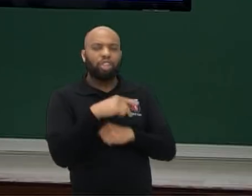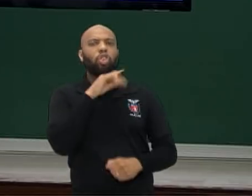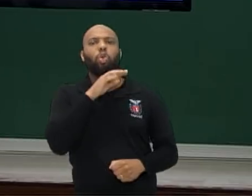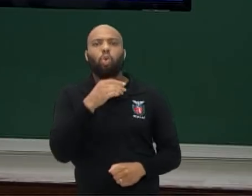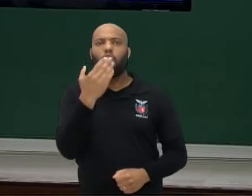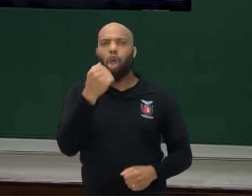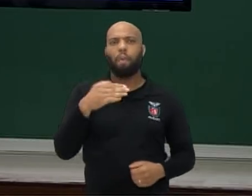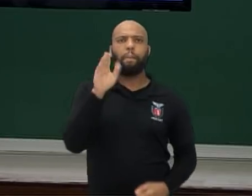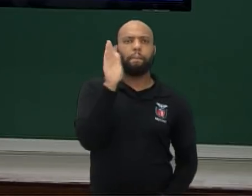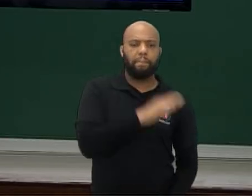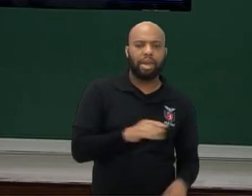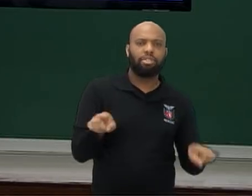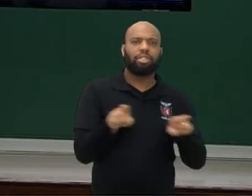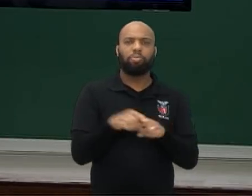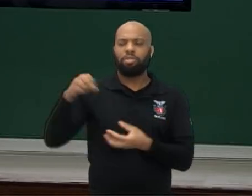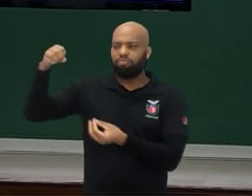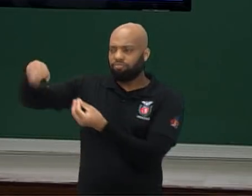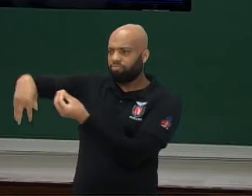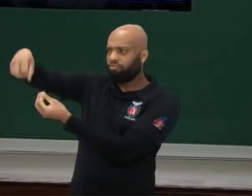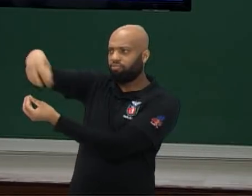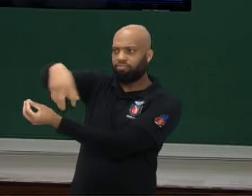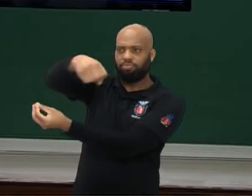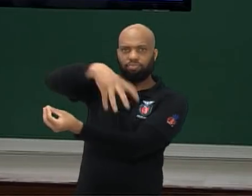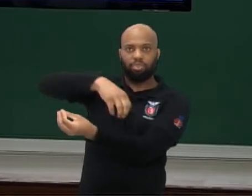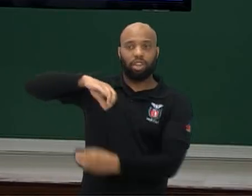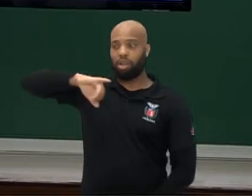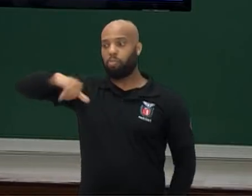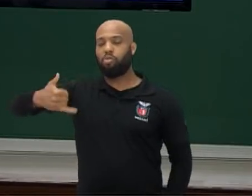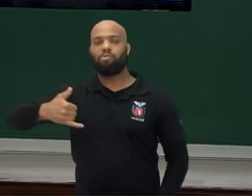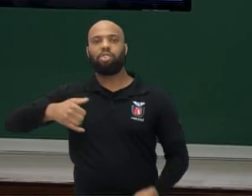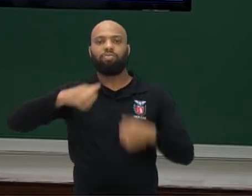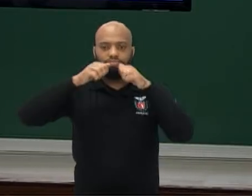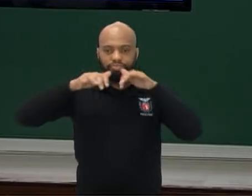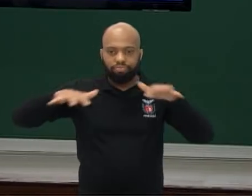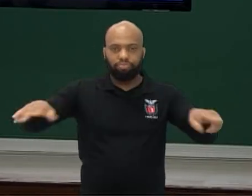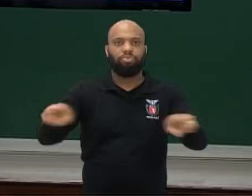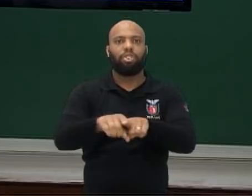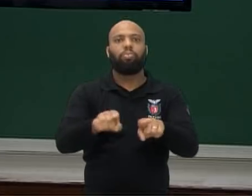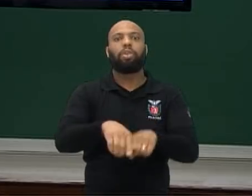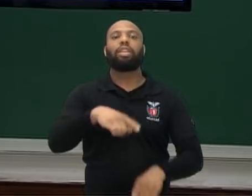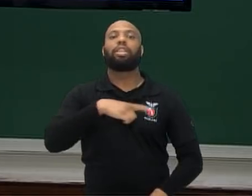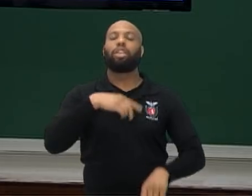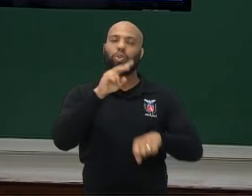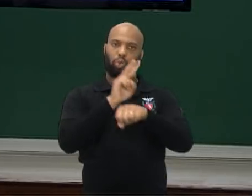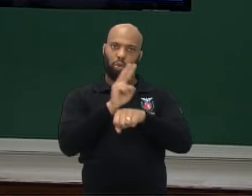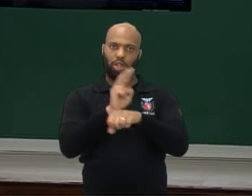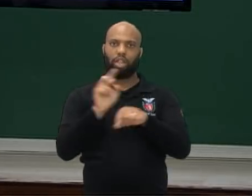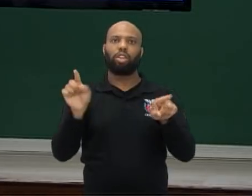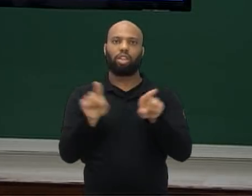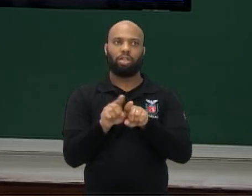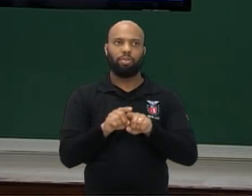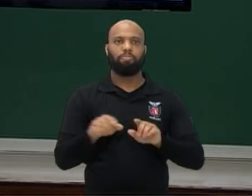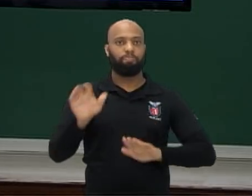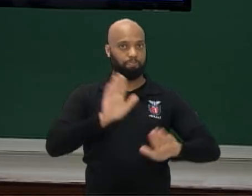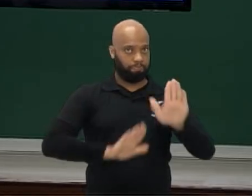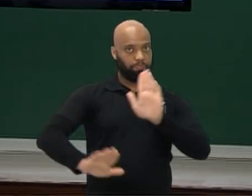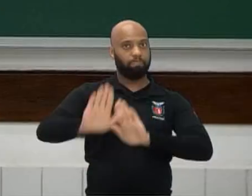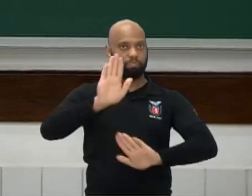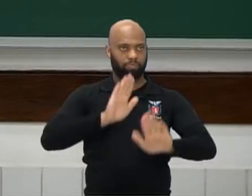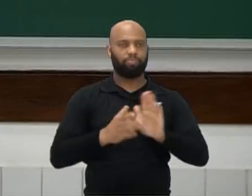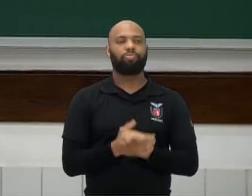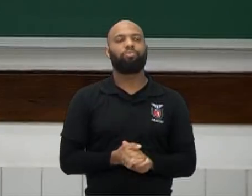mal, esses fungos acabam aproveitando esse ambiente e se proliferando, então tem que tomar cuidado com isso. Muito